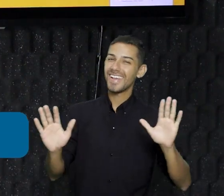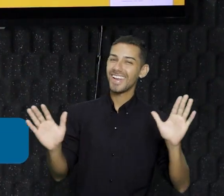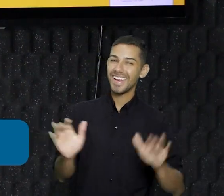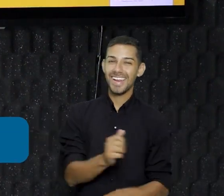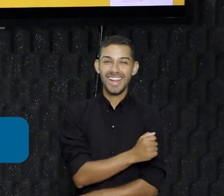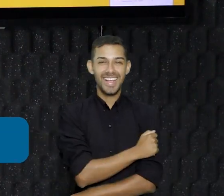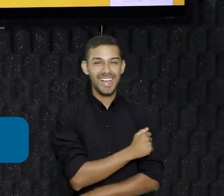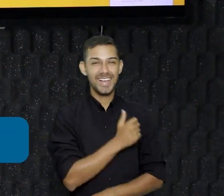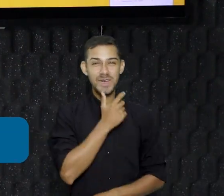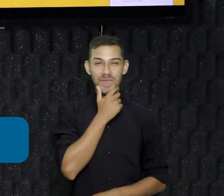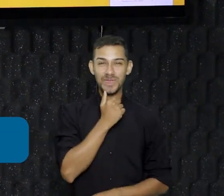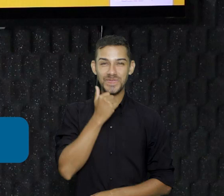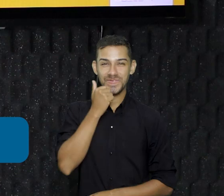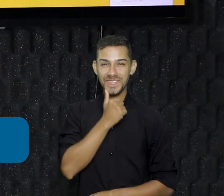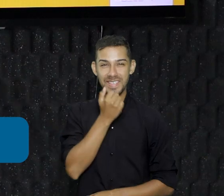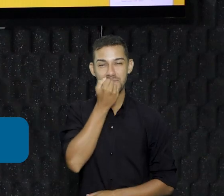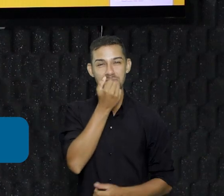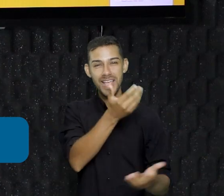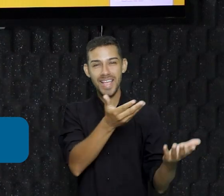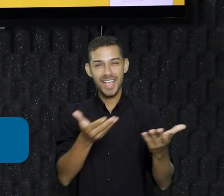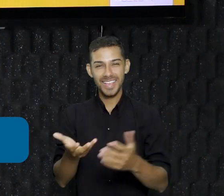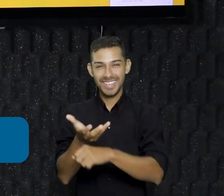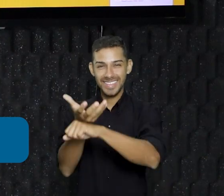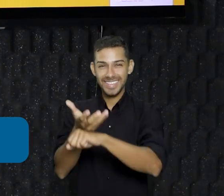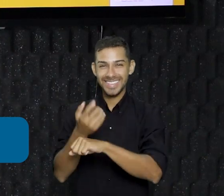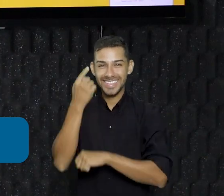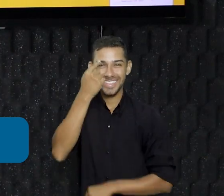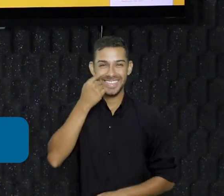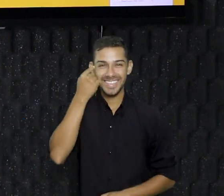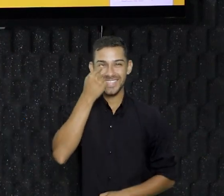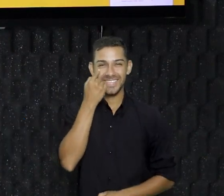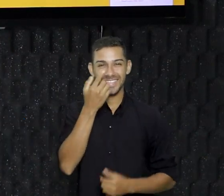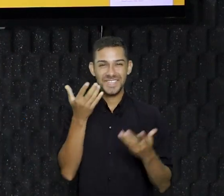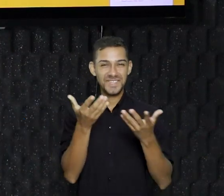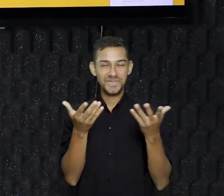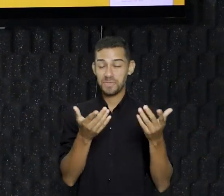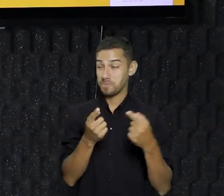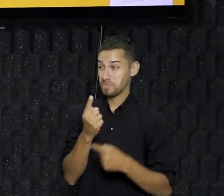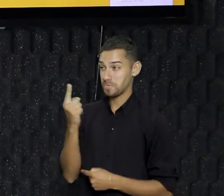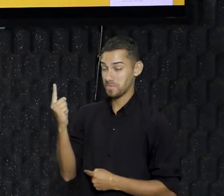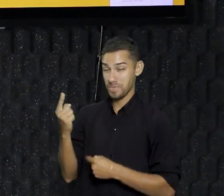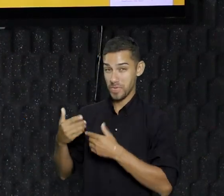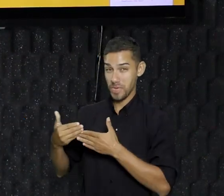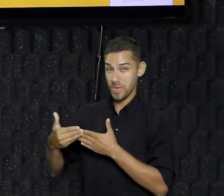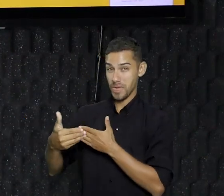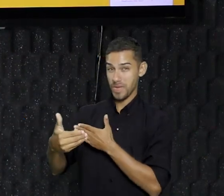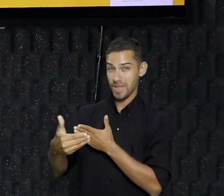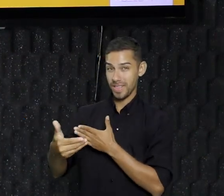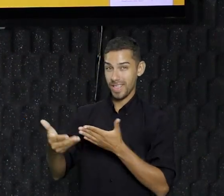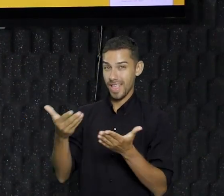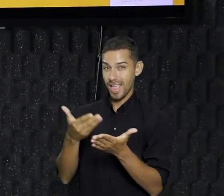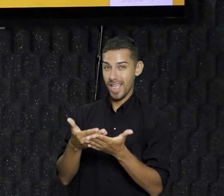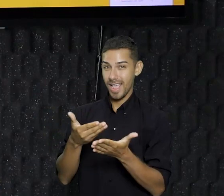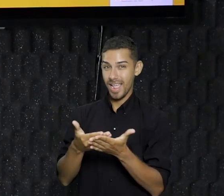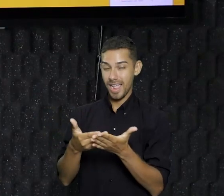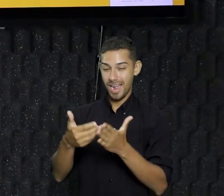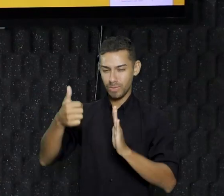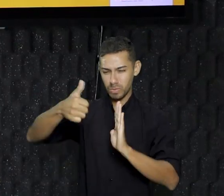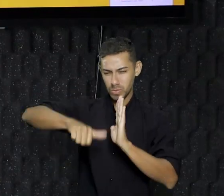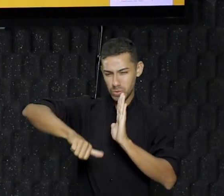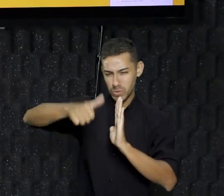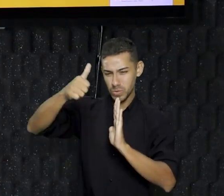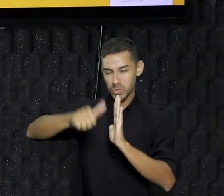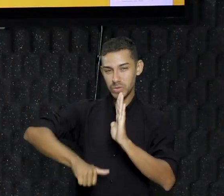Olá ticos e chicas bem banidos a lacracia espanhol de hoje vamos dar continuidade tá a análise